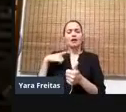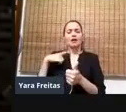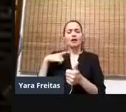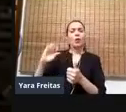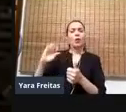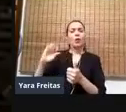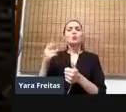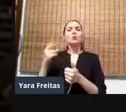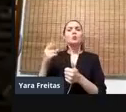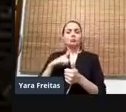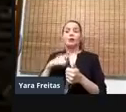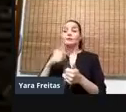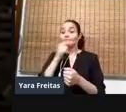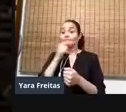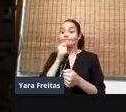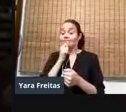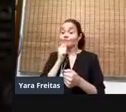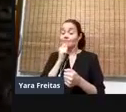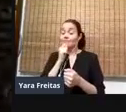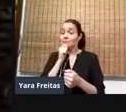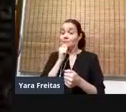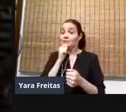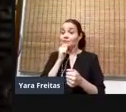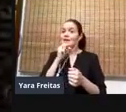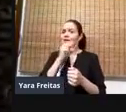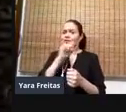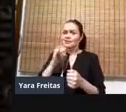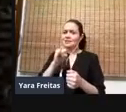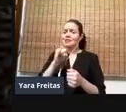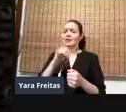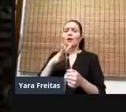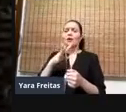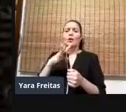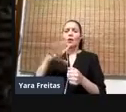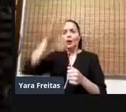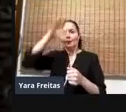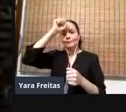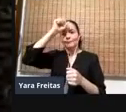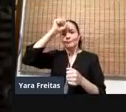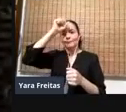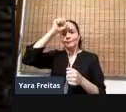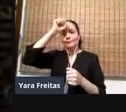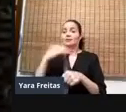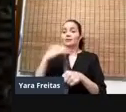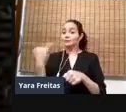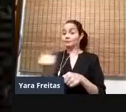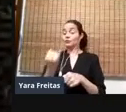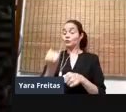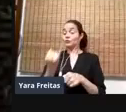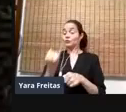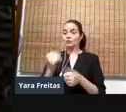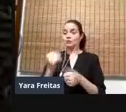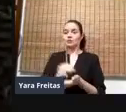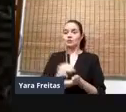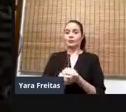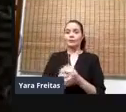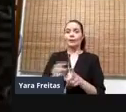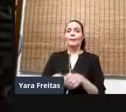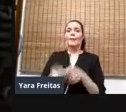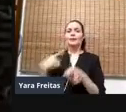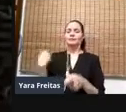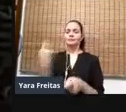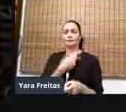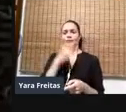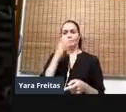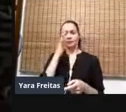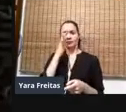enfim, né, tendo mais conhecimento sobre a doença de Alzheimer. E o que a gente observa é que